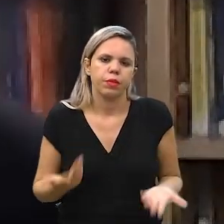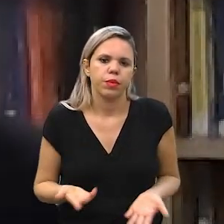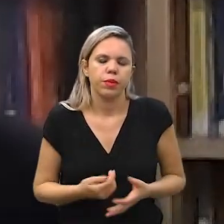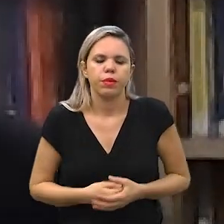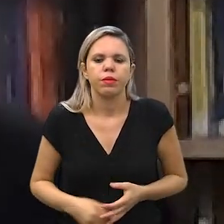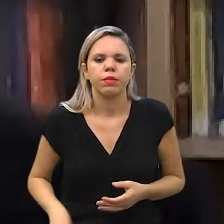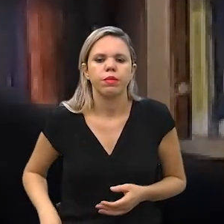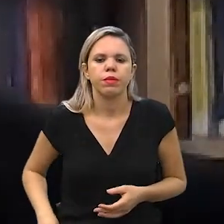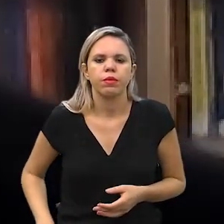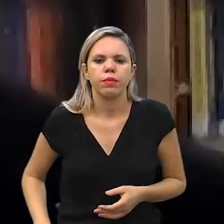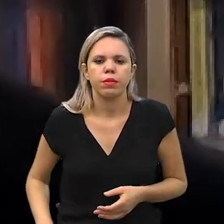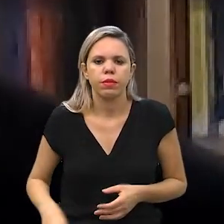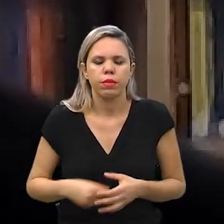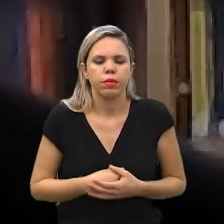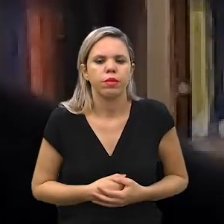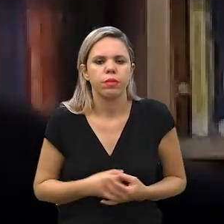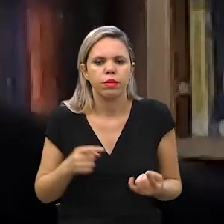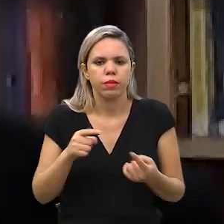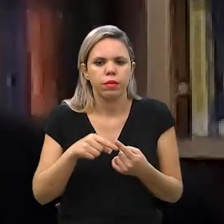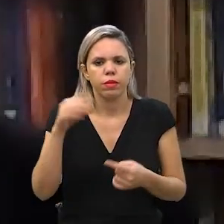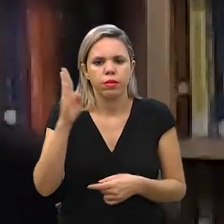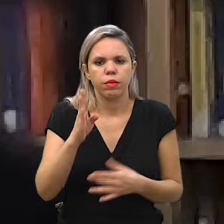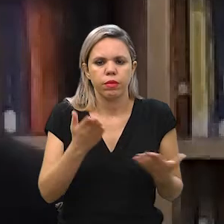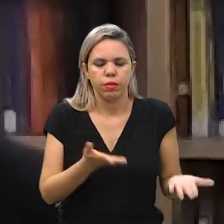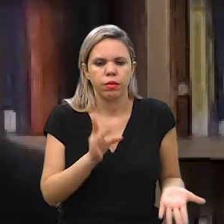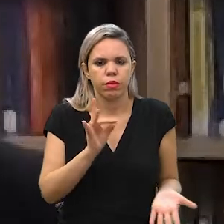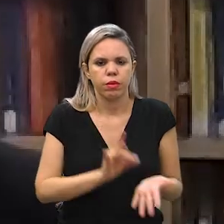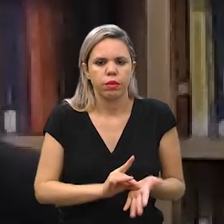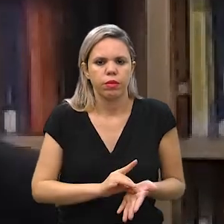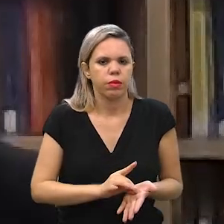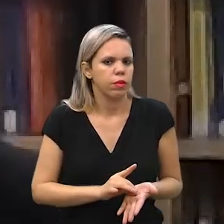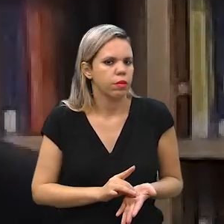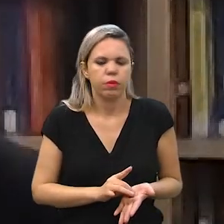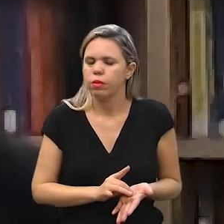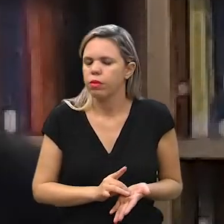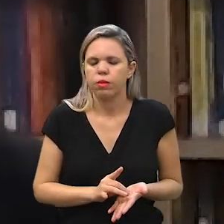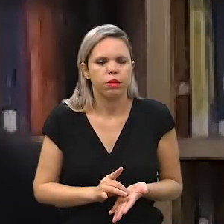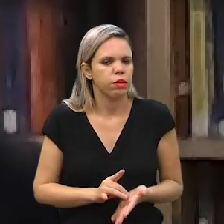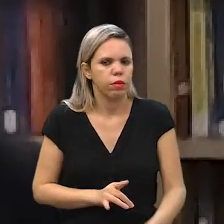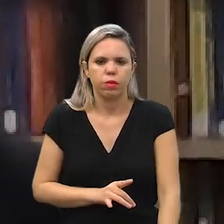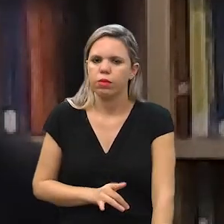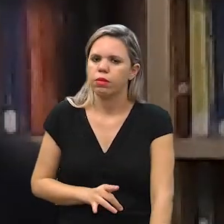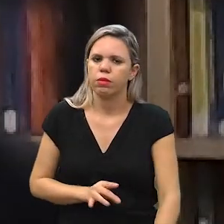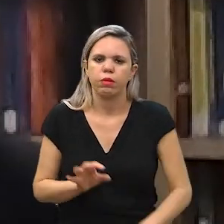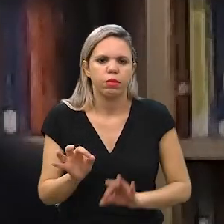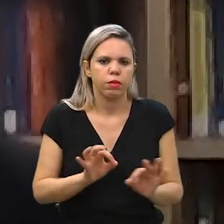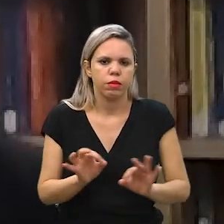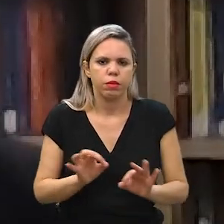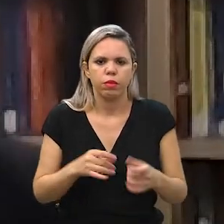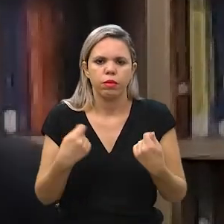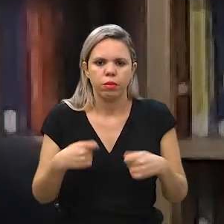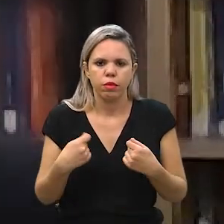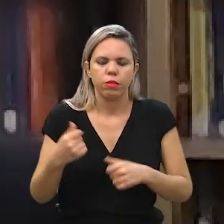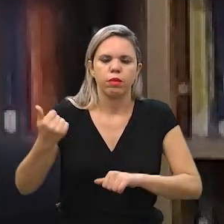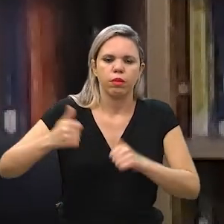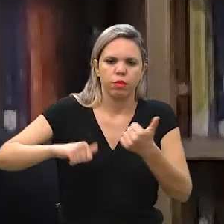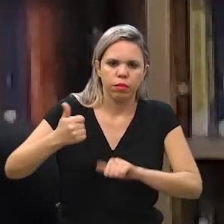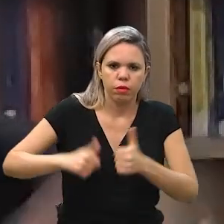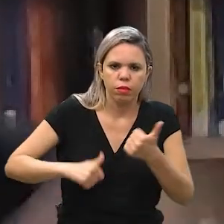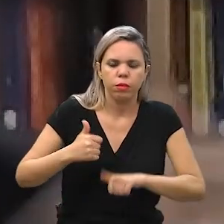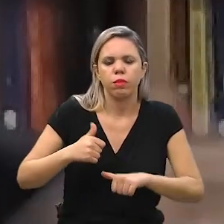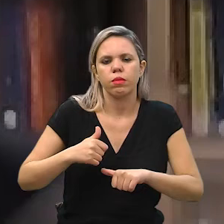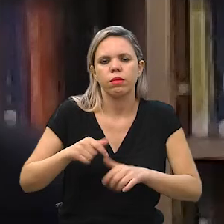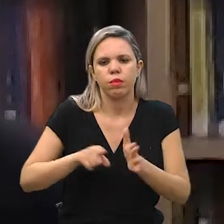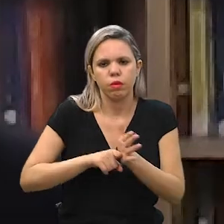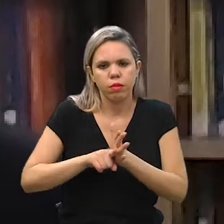tá? Então, nesse sentido, o Brasil, realmente, ele não está bem nos rankings e precisamos avaliar cada